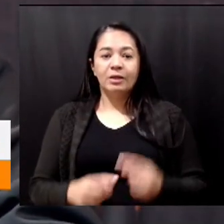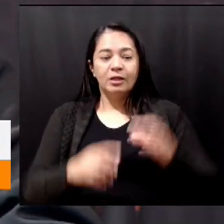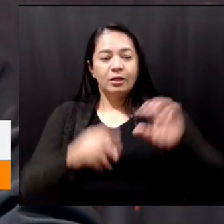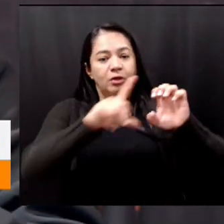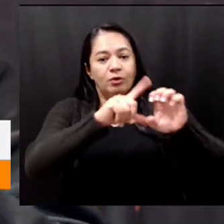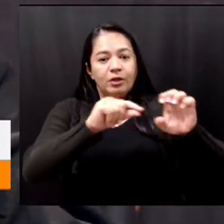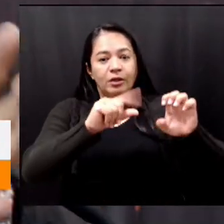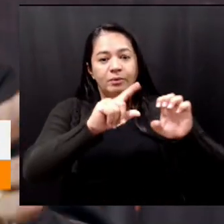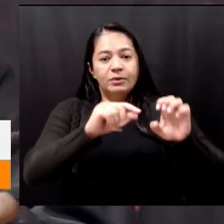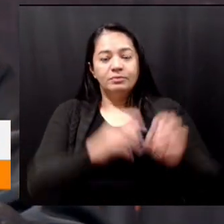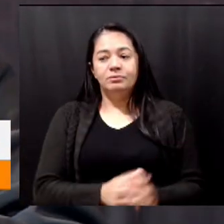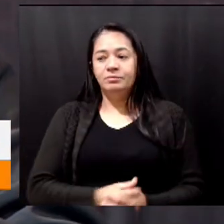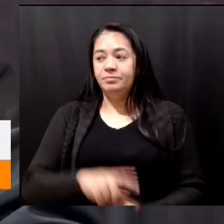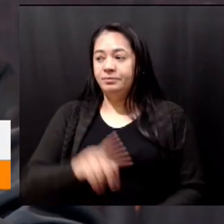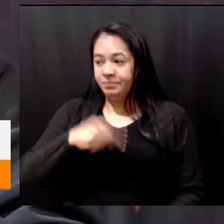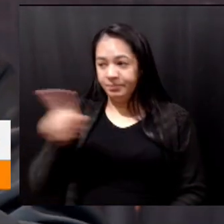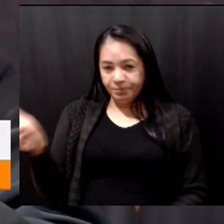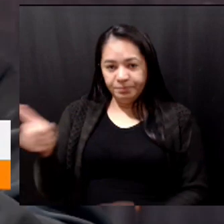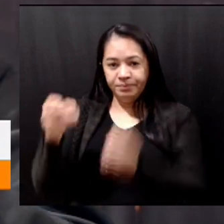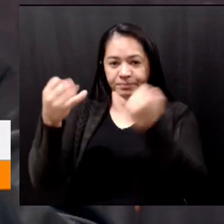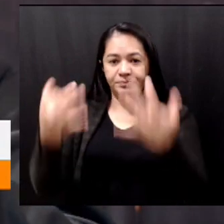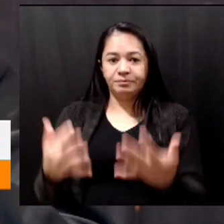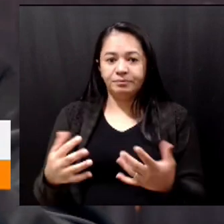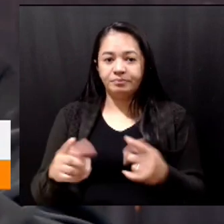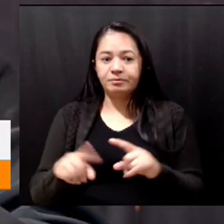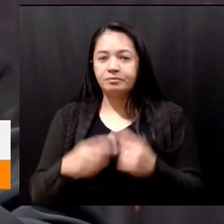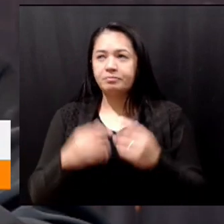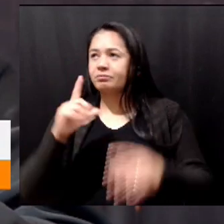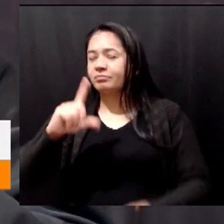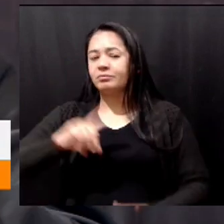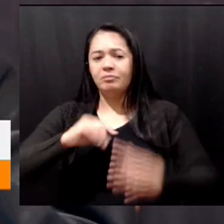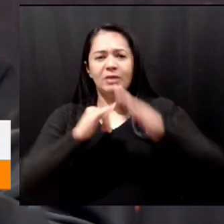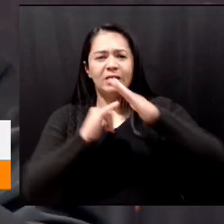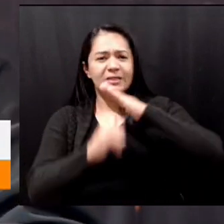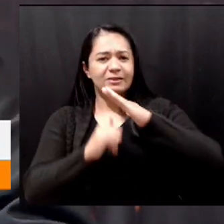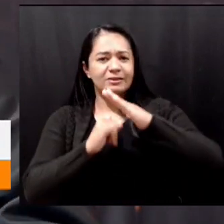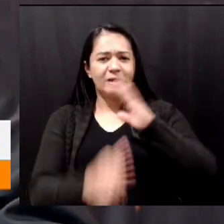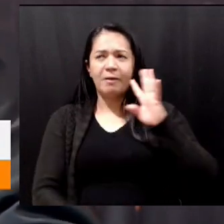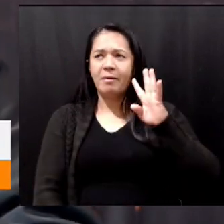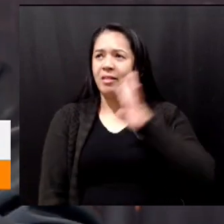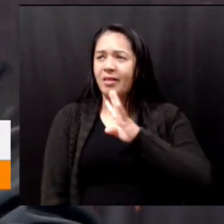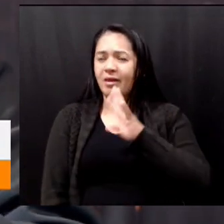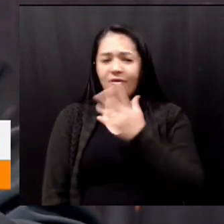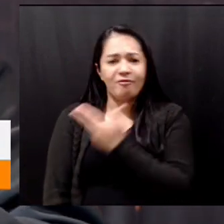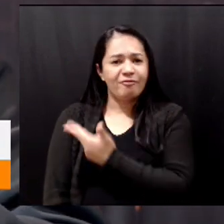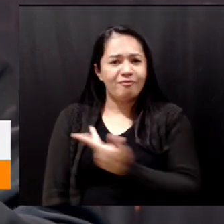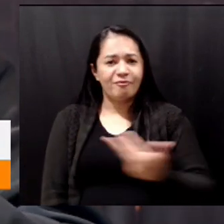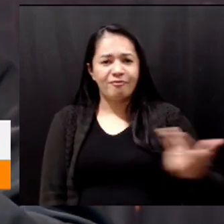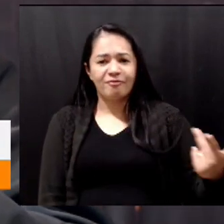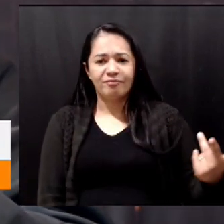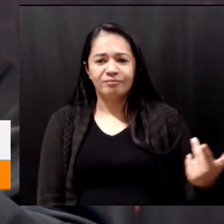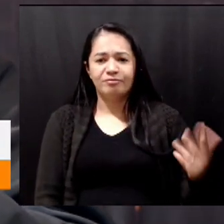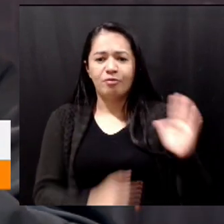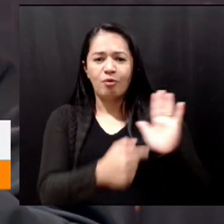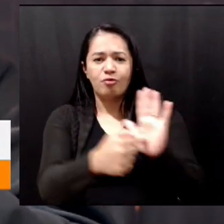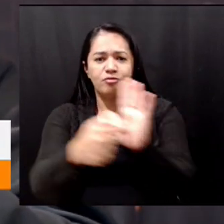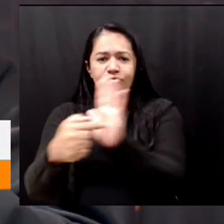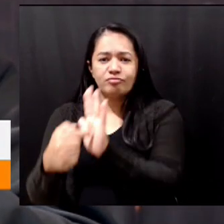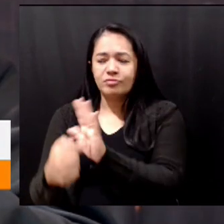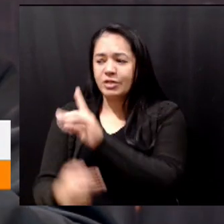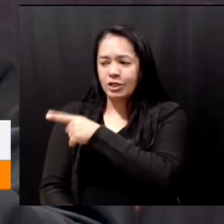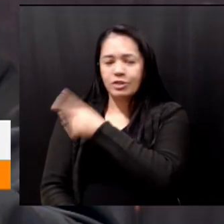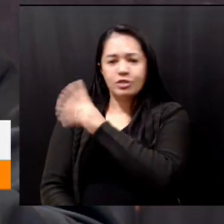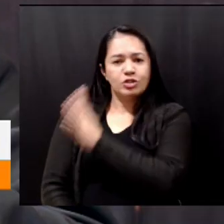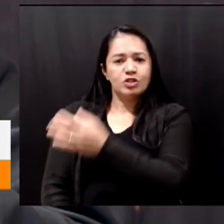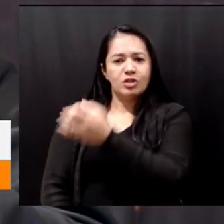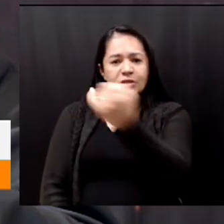teve uma arena de startups muito legal, com várias startups expondo, né? Ele trouxe o exemplo aqui dessa que tinha